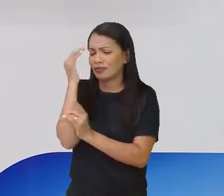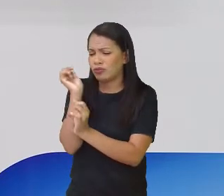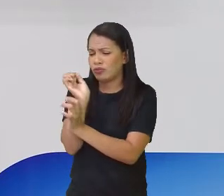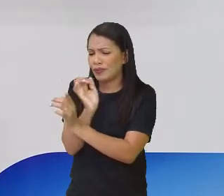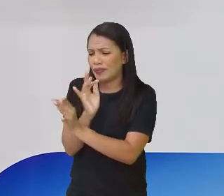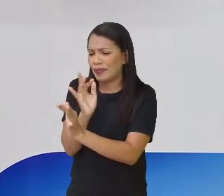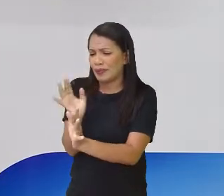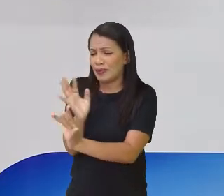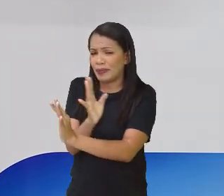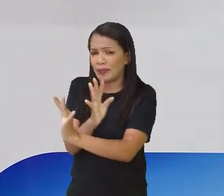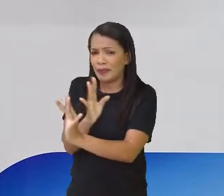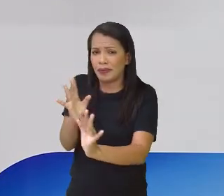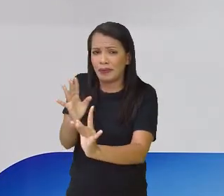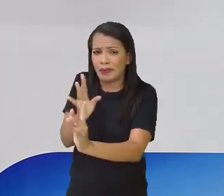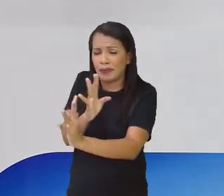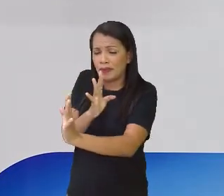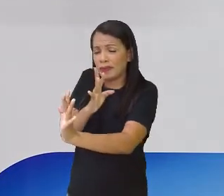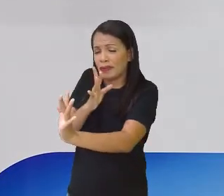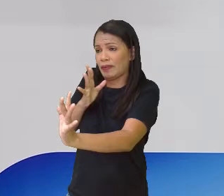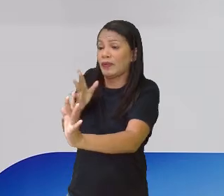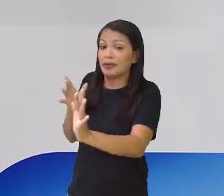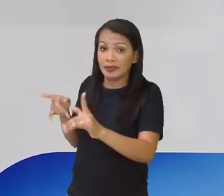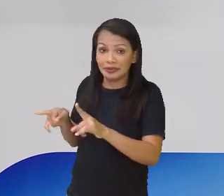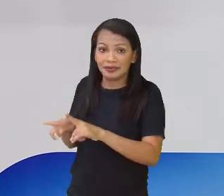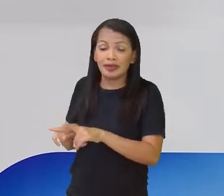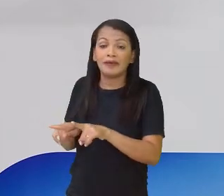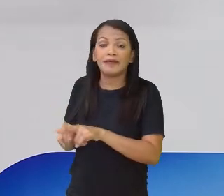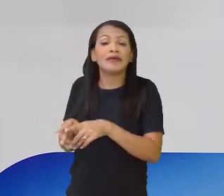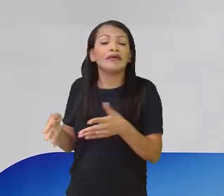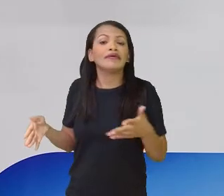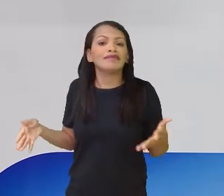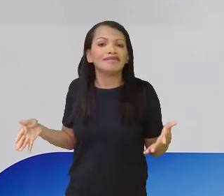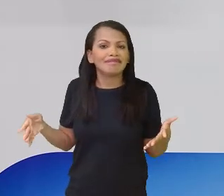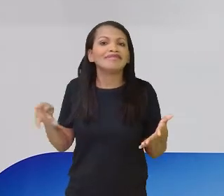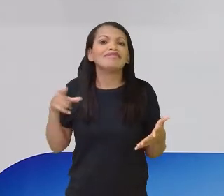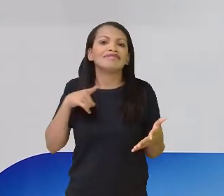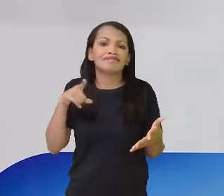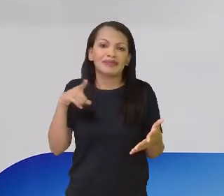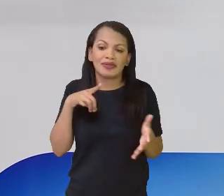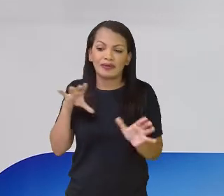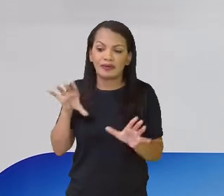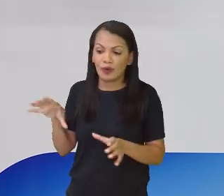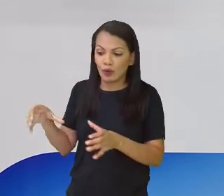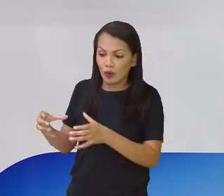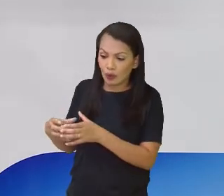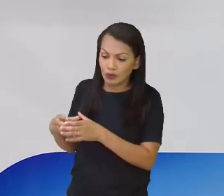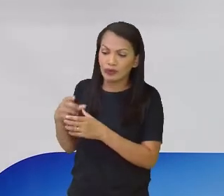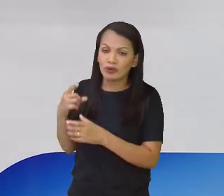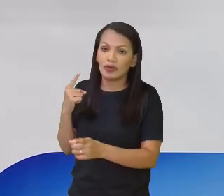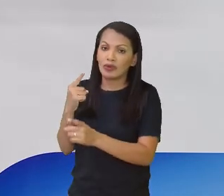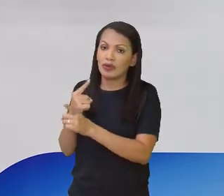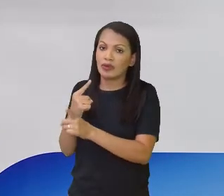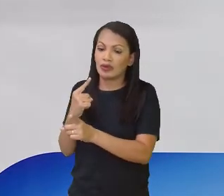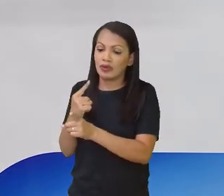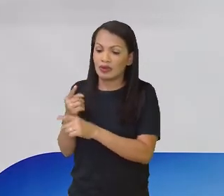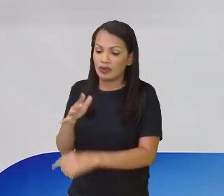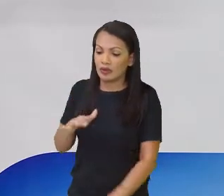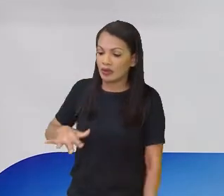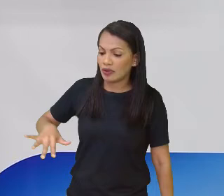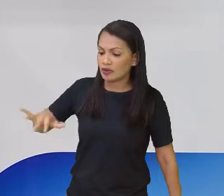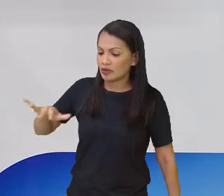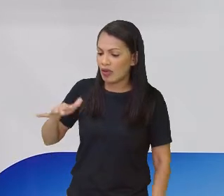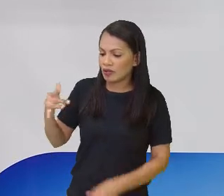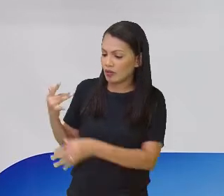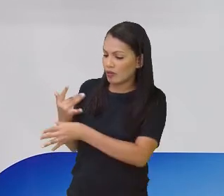pelas ruas também. E todo esse conjunto que a gente encontra tanto no espaço quanto